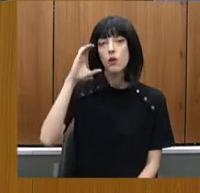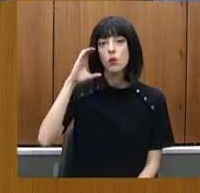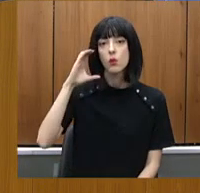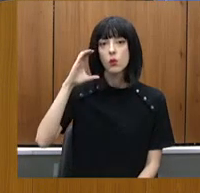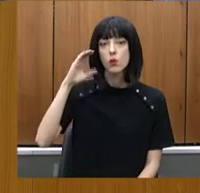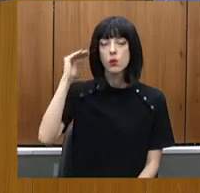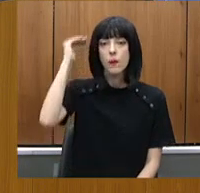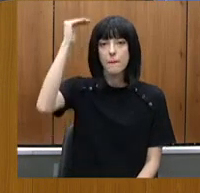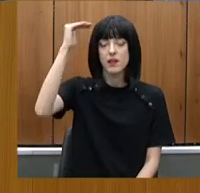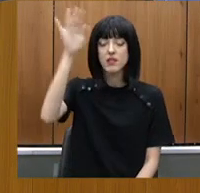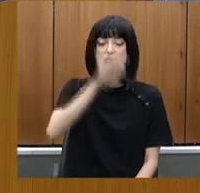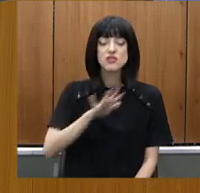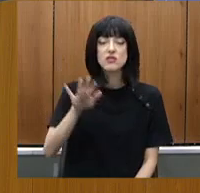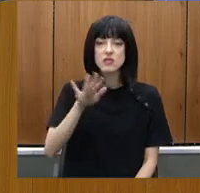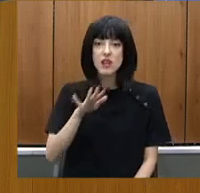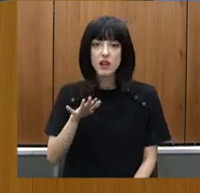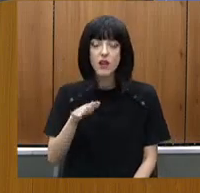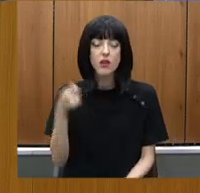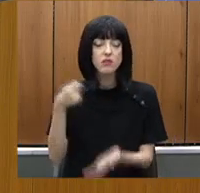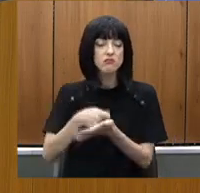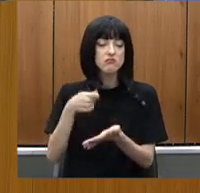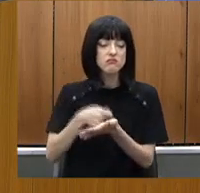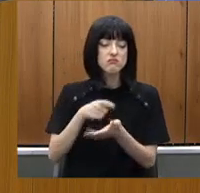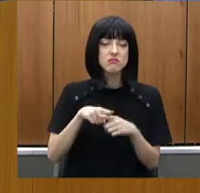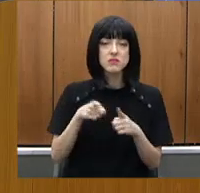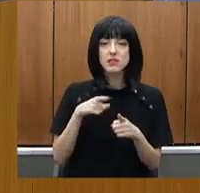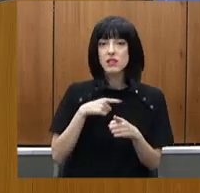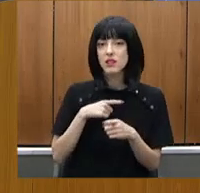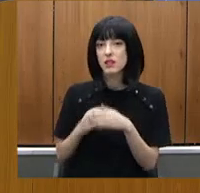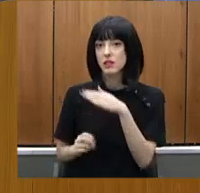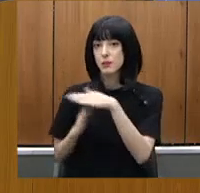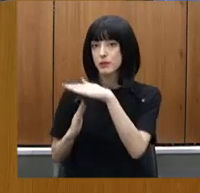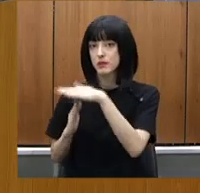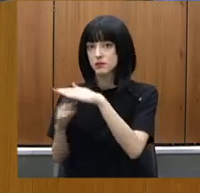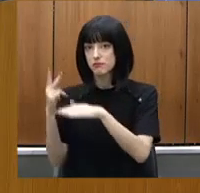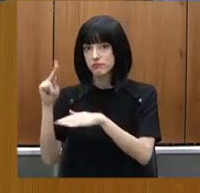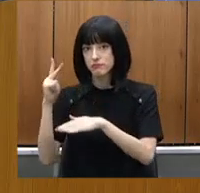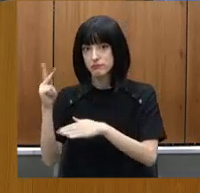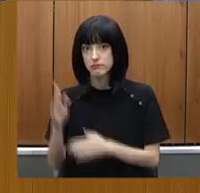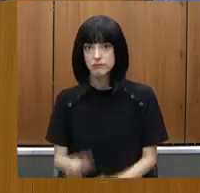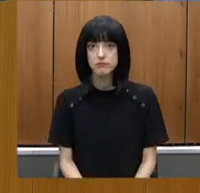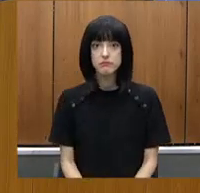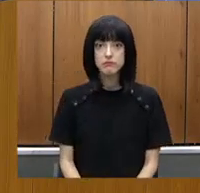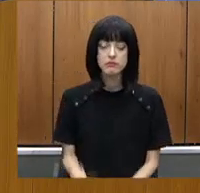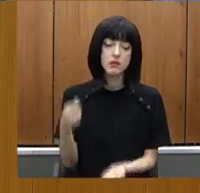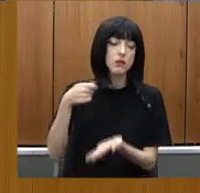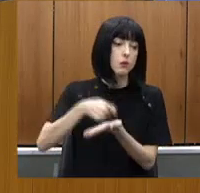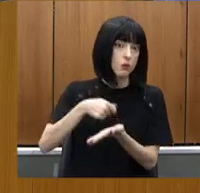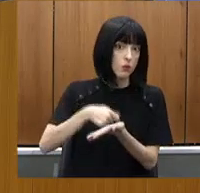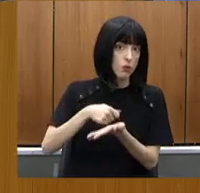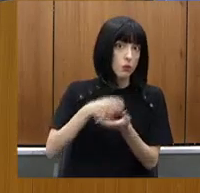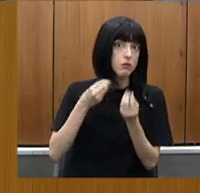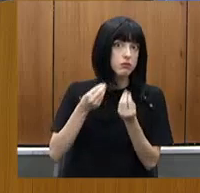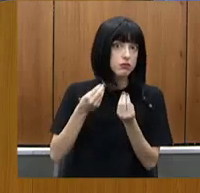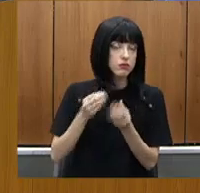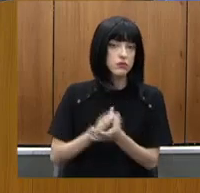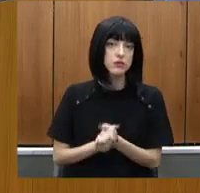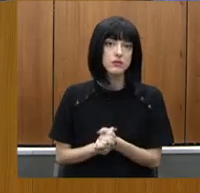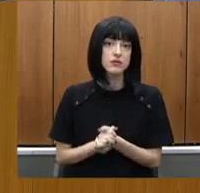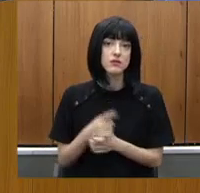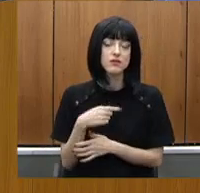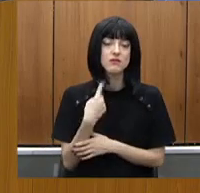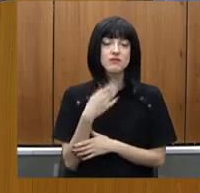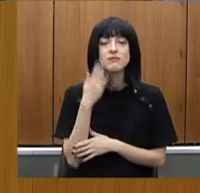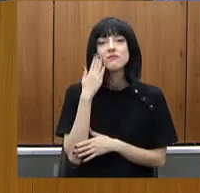limitações no Exercício das nossas funções cobra ele cobra muito e a gente sabe onde é que é barrado a cobrança